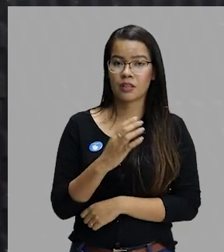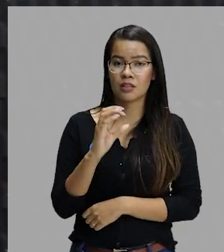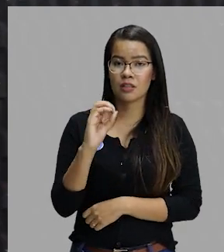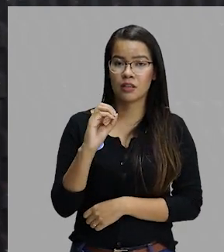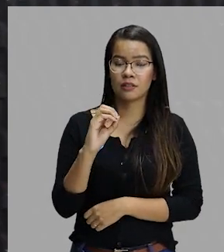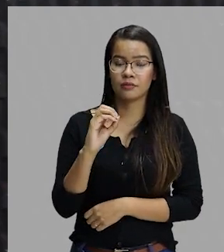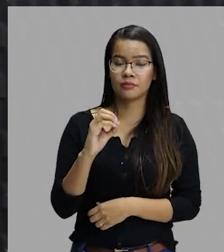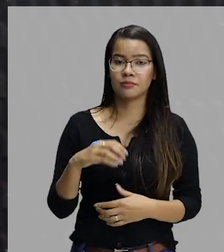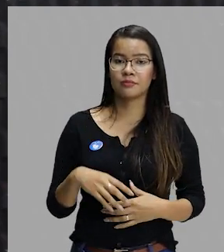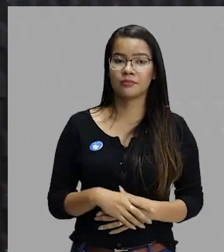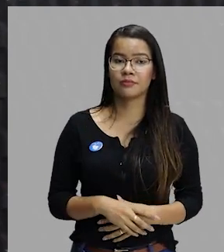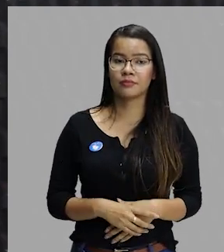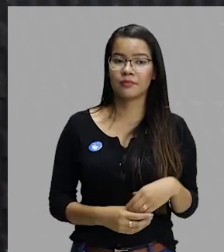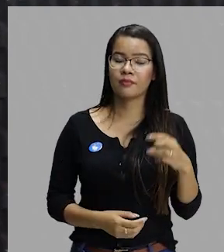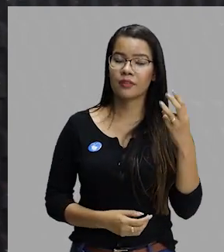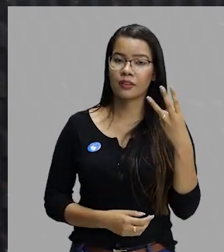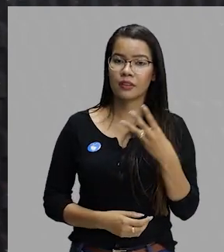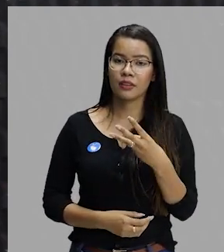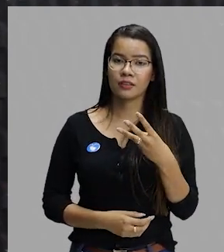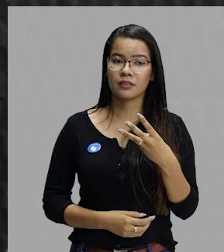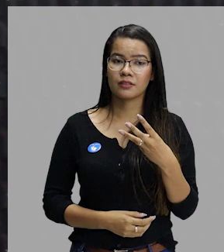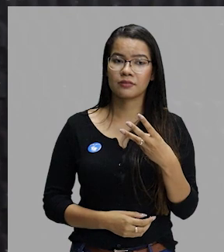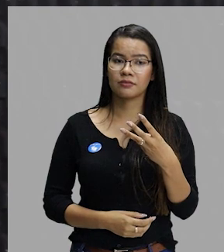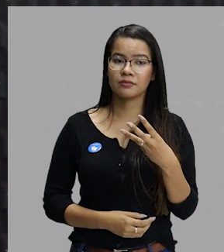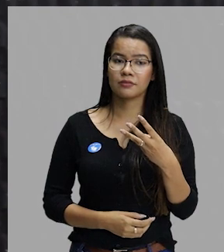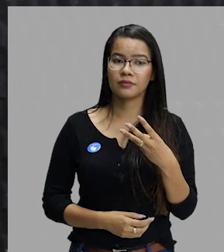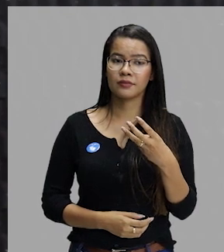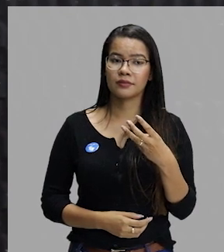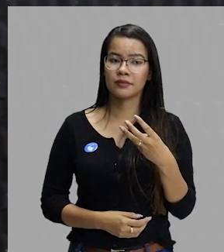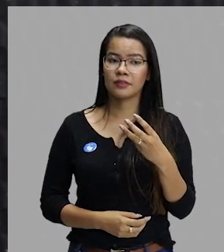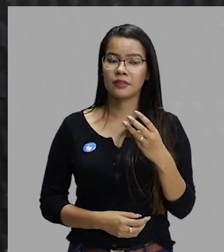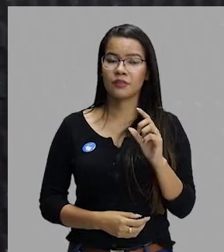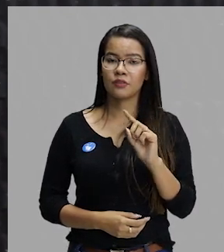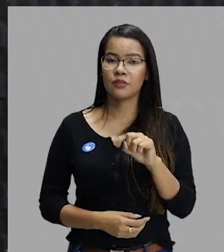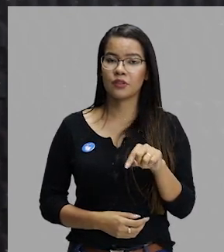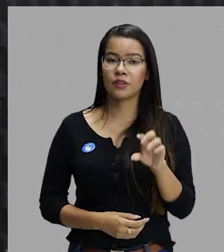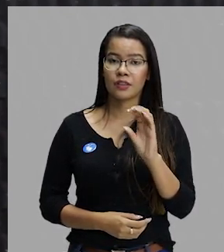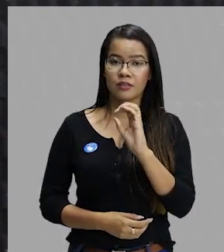par ordenado 3 e 0.